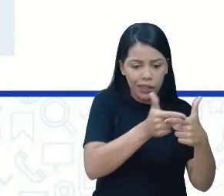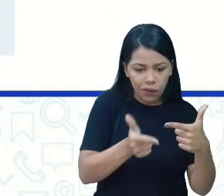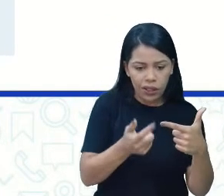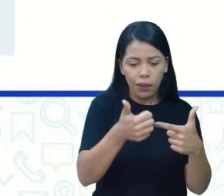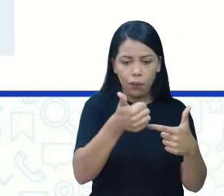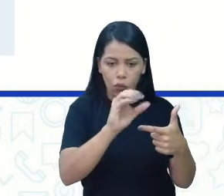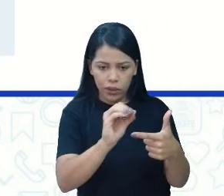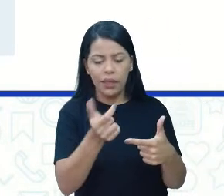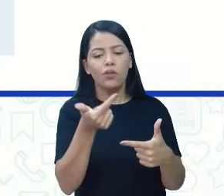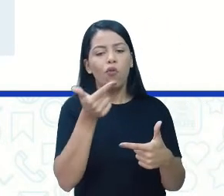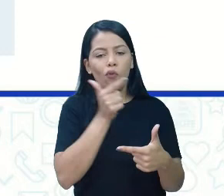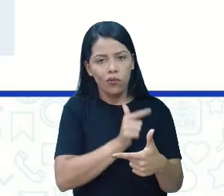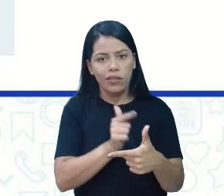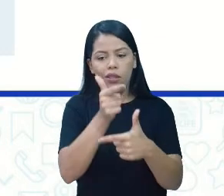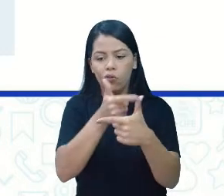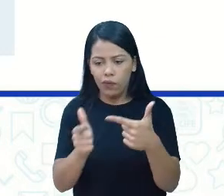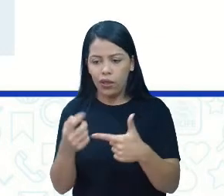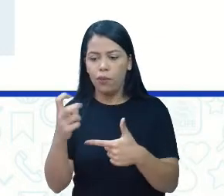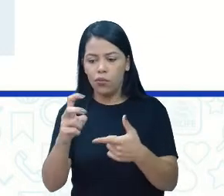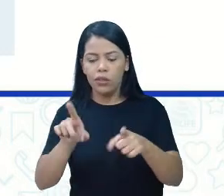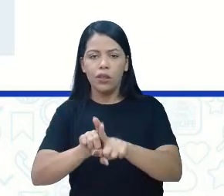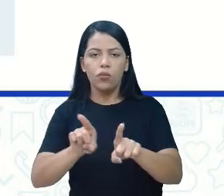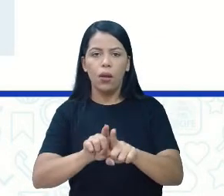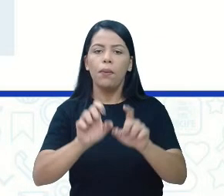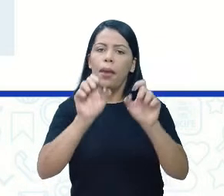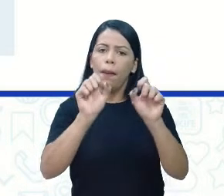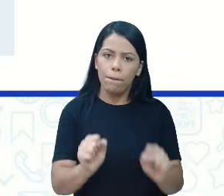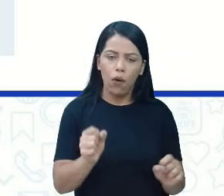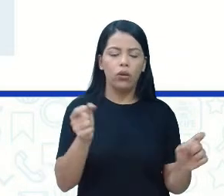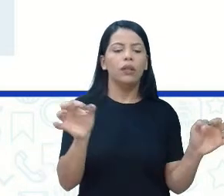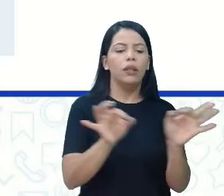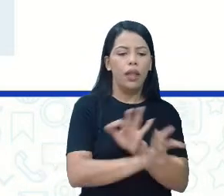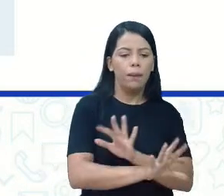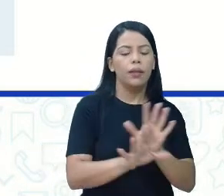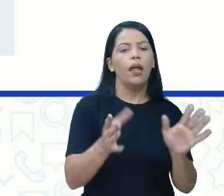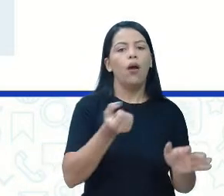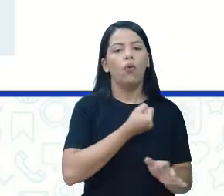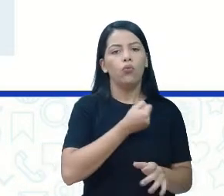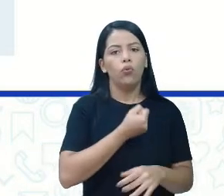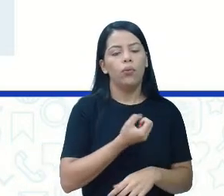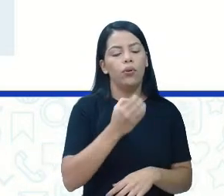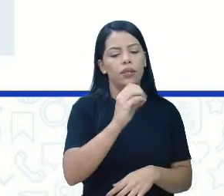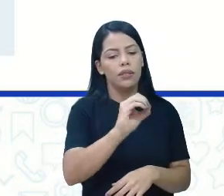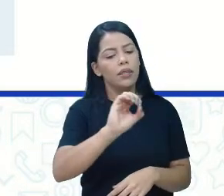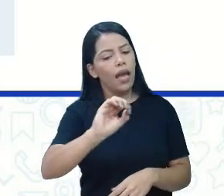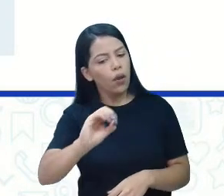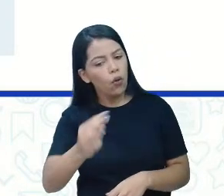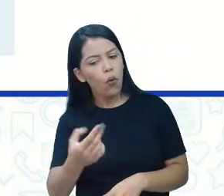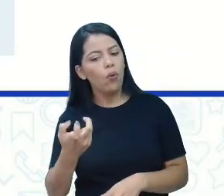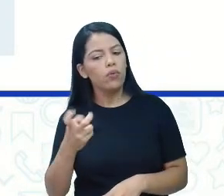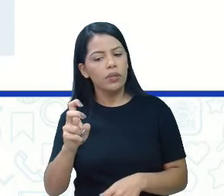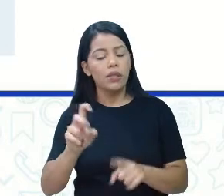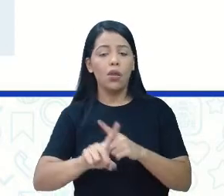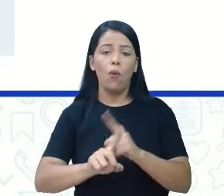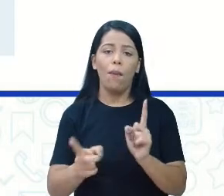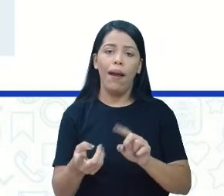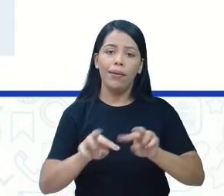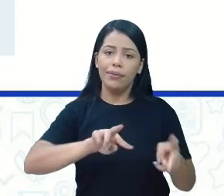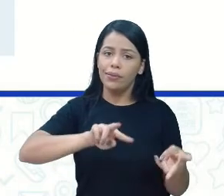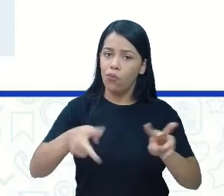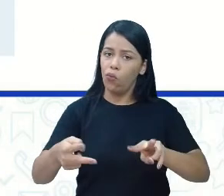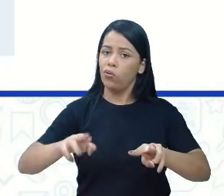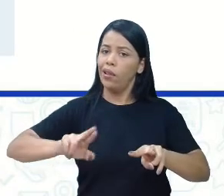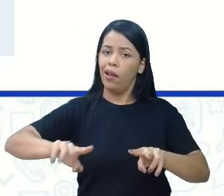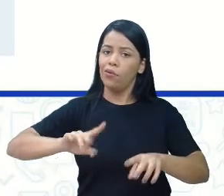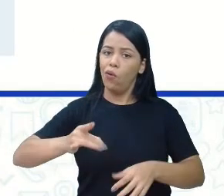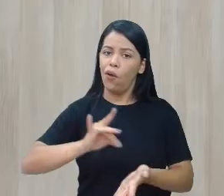de divisibilidade por 5? Pode terminar em 0 ou 5, né? Mas o contrário não necessariamente é verdade.